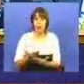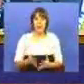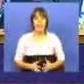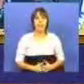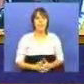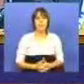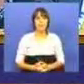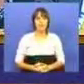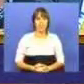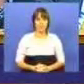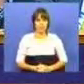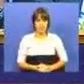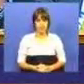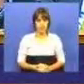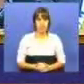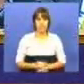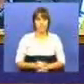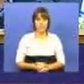obrigado.